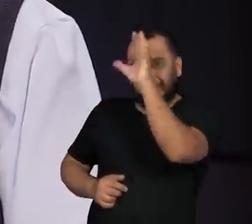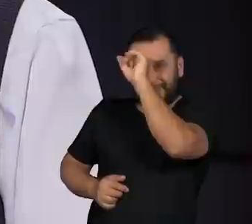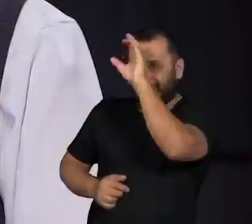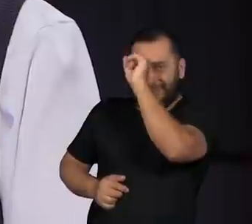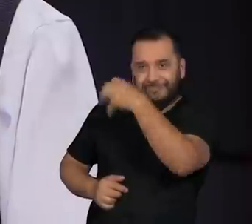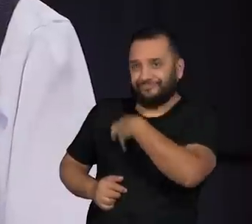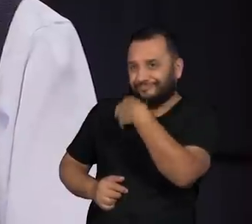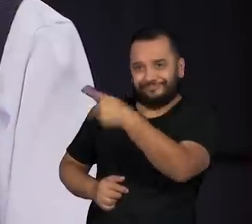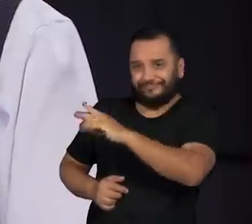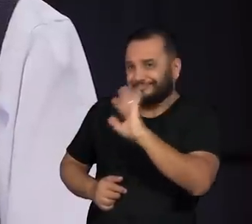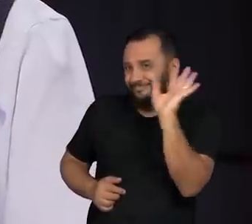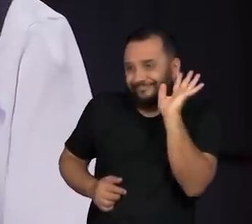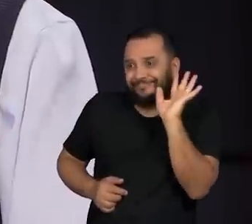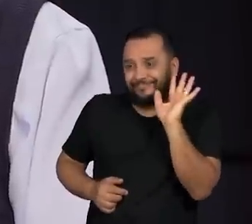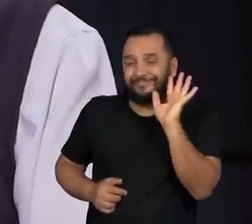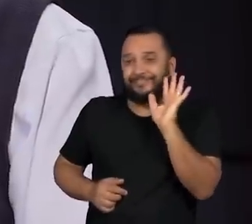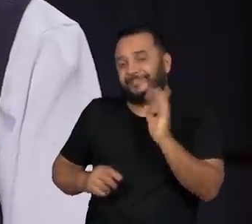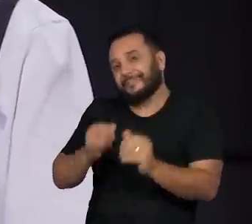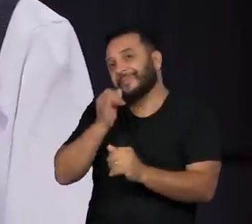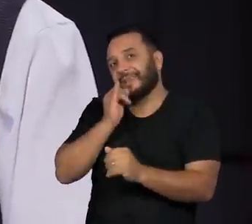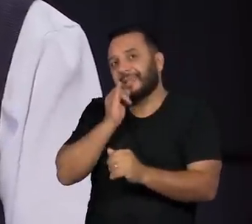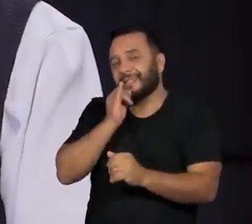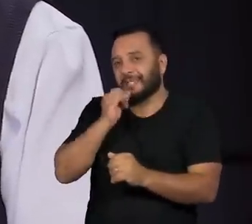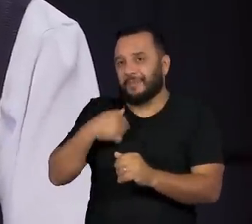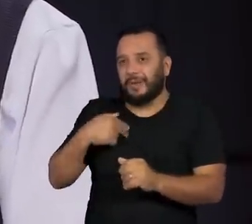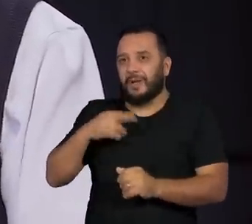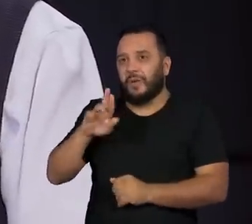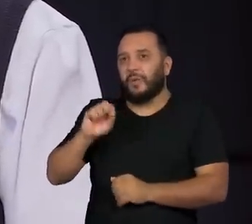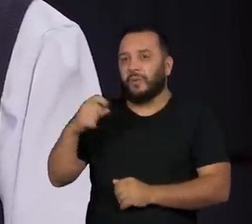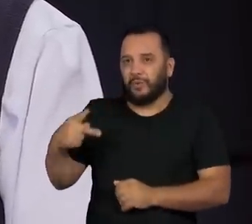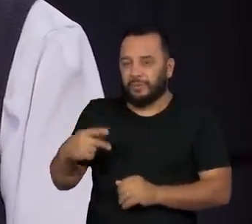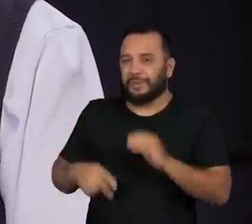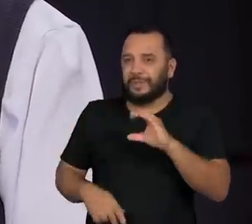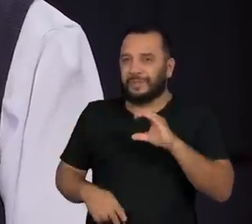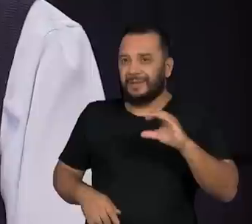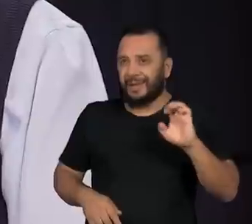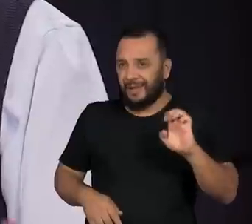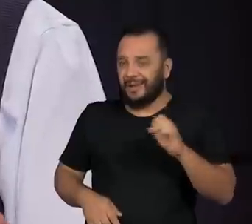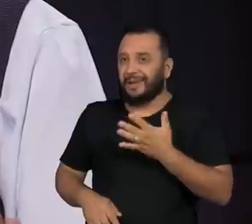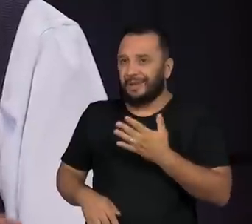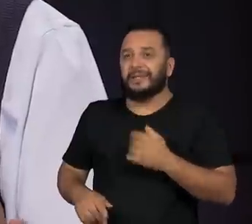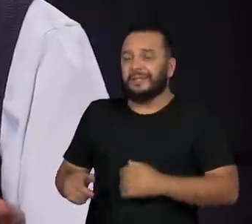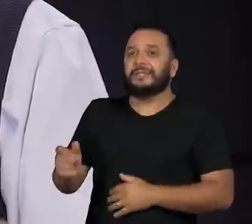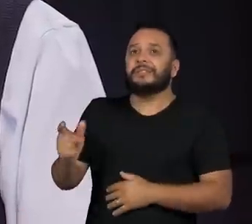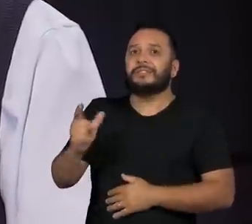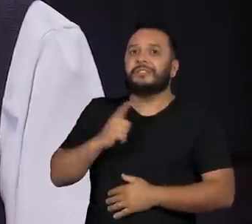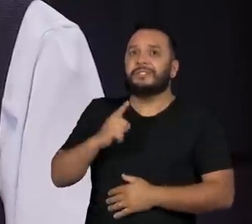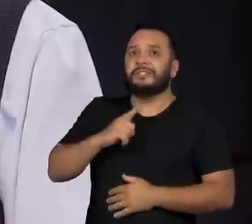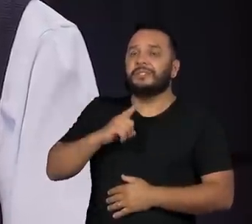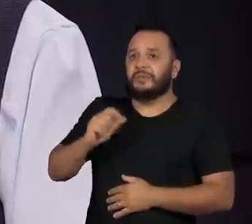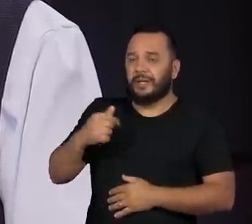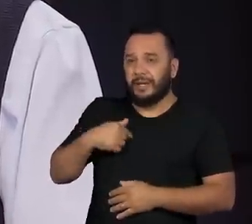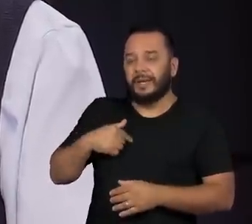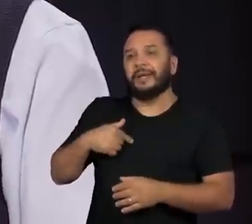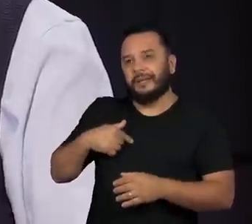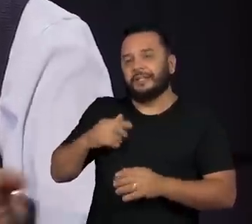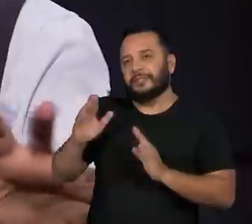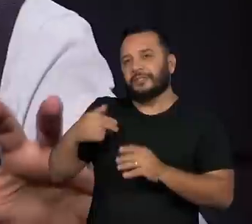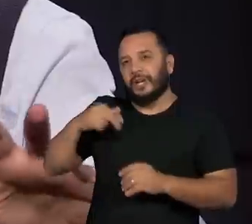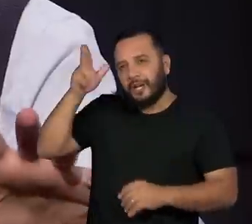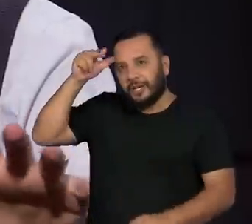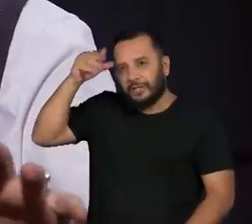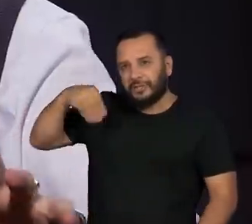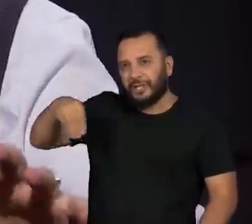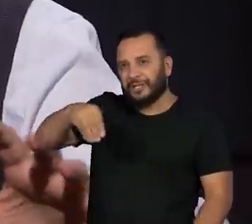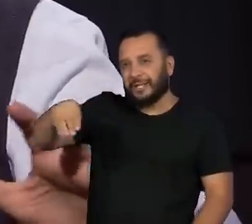Mas é bobo aí quando eu tava de novo na USP lá no CCE tinham aparecidos pelos programas no xadrez e tinha